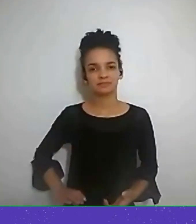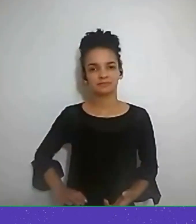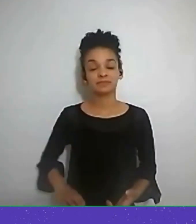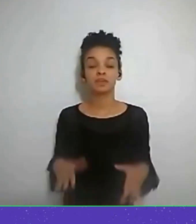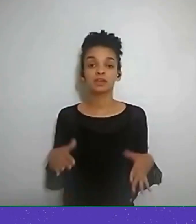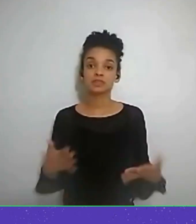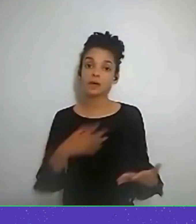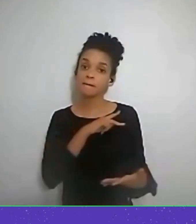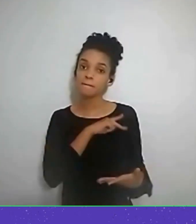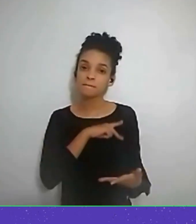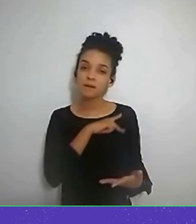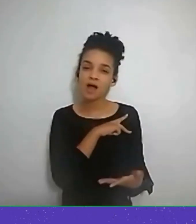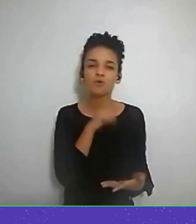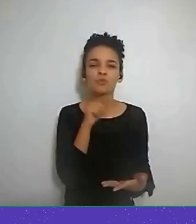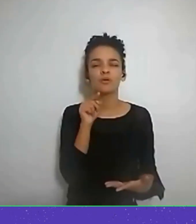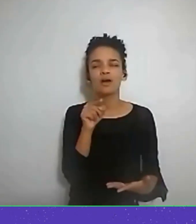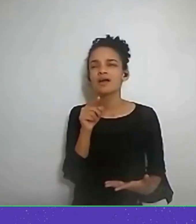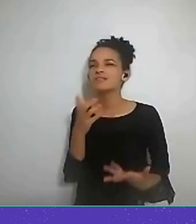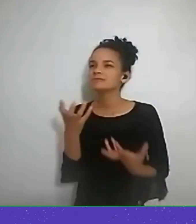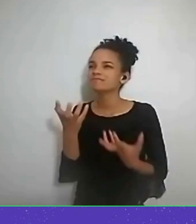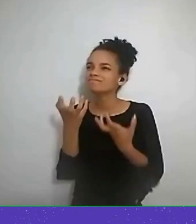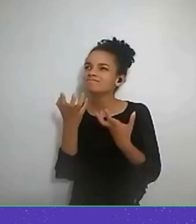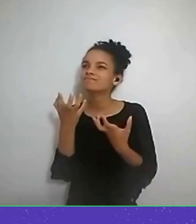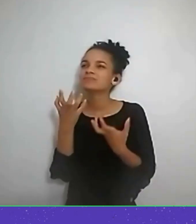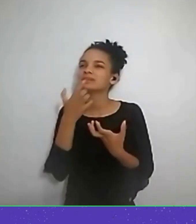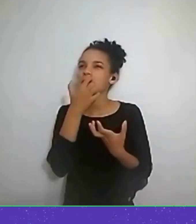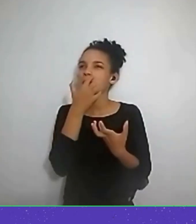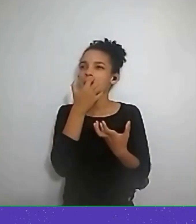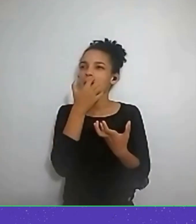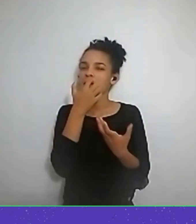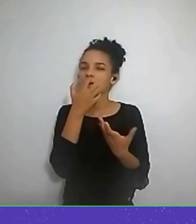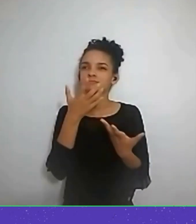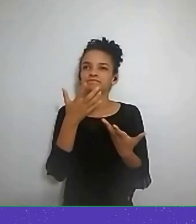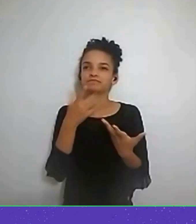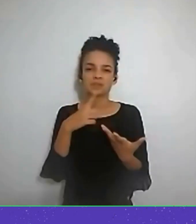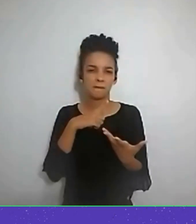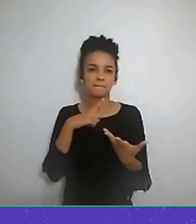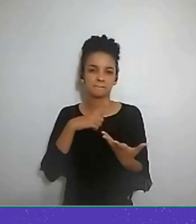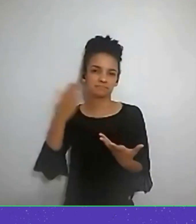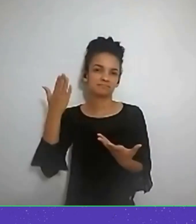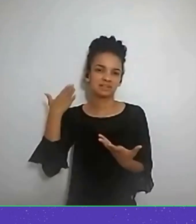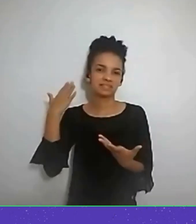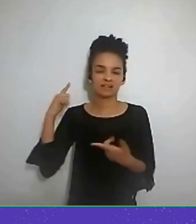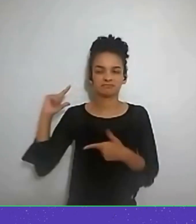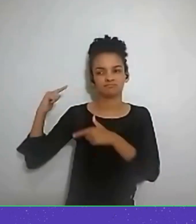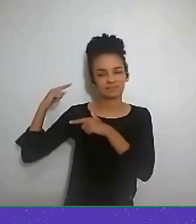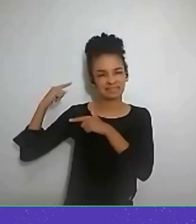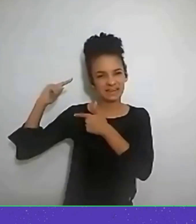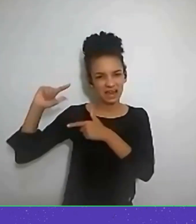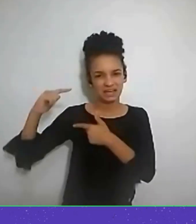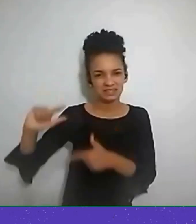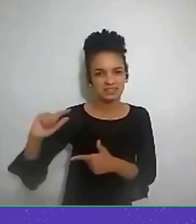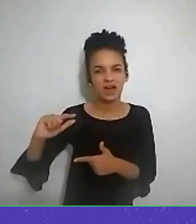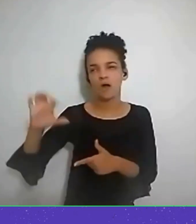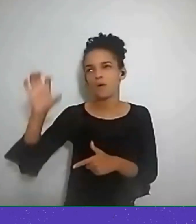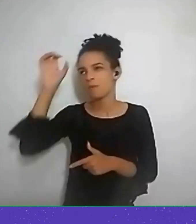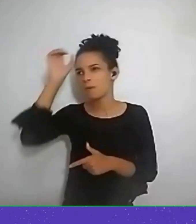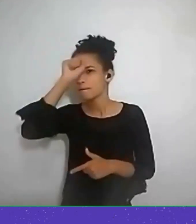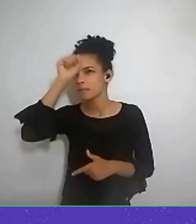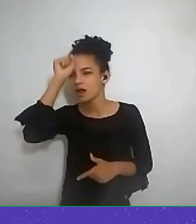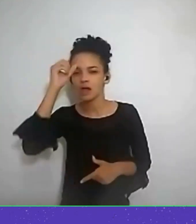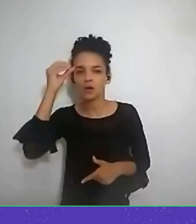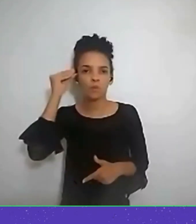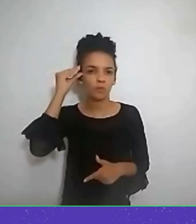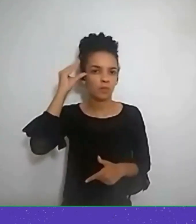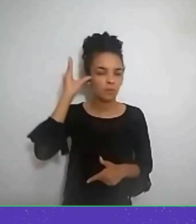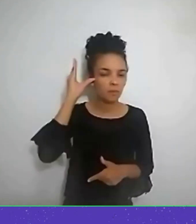em todas as tradições dos seus pais, tudo que ele aprendeu aos pés de Gamaliel, no